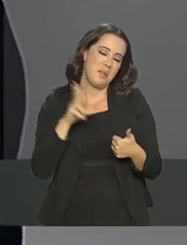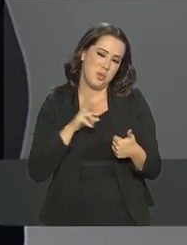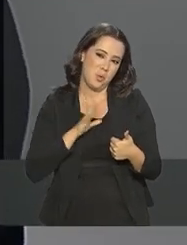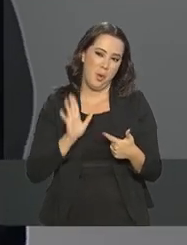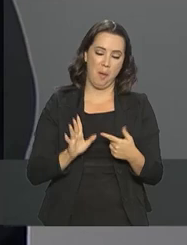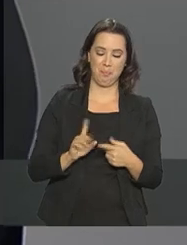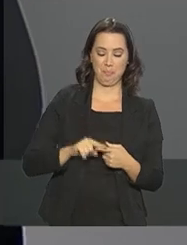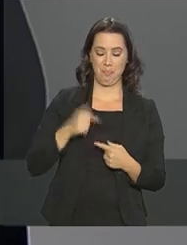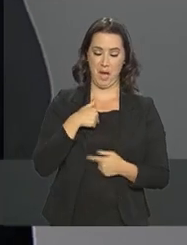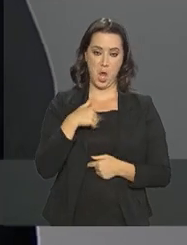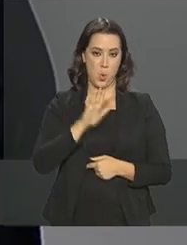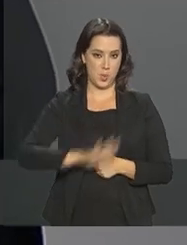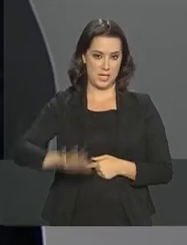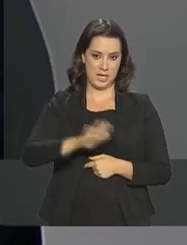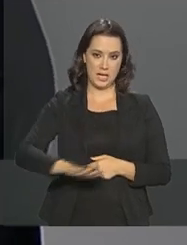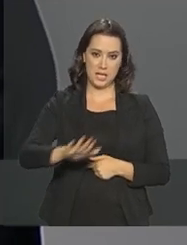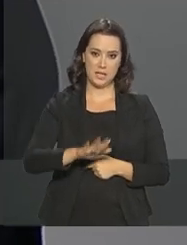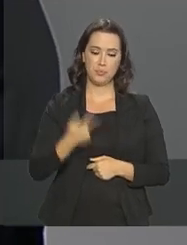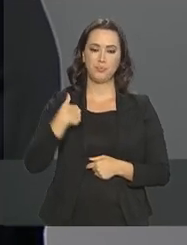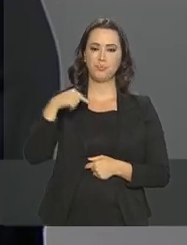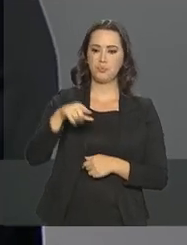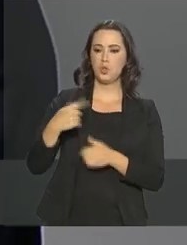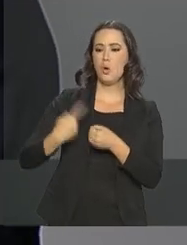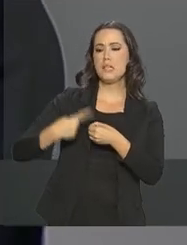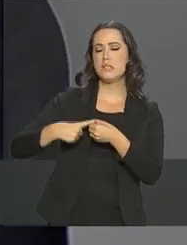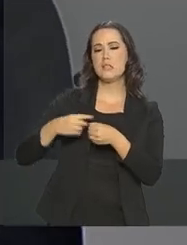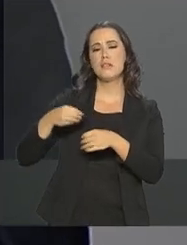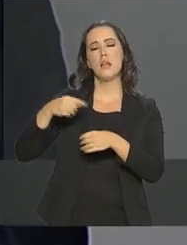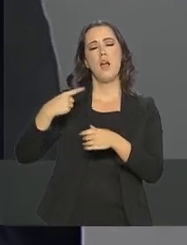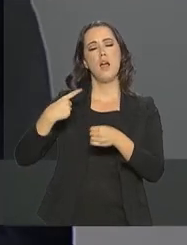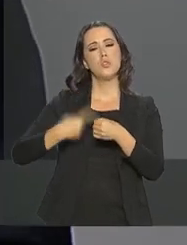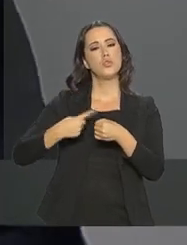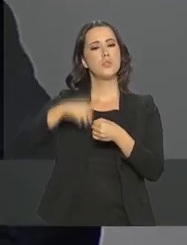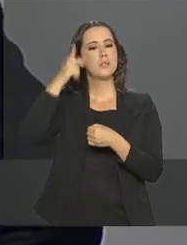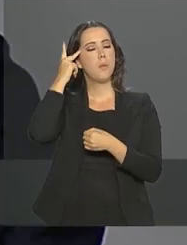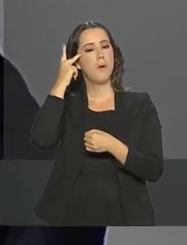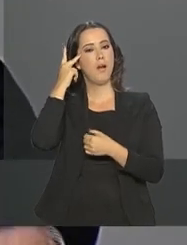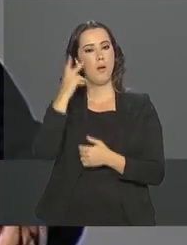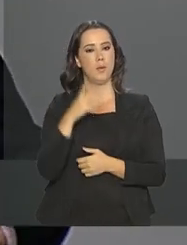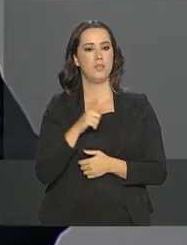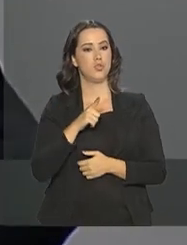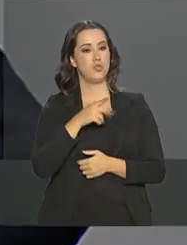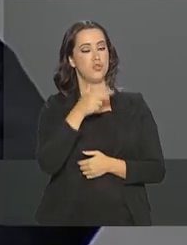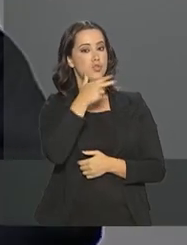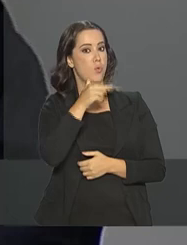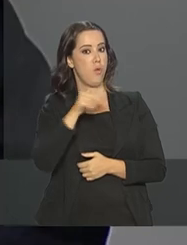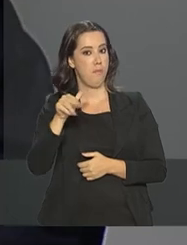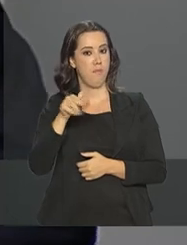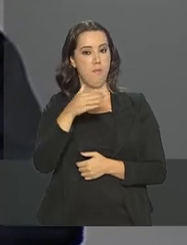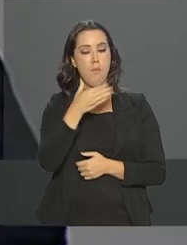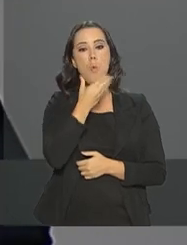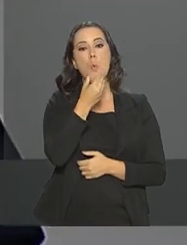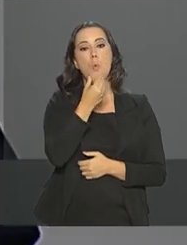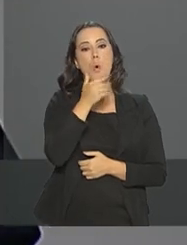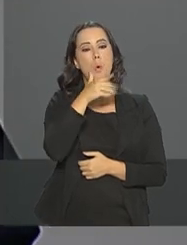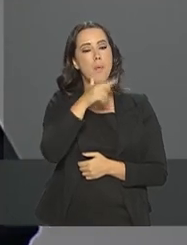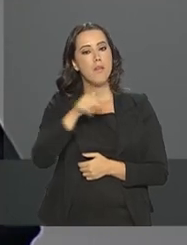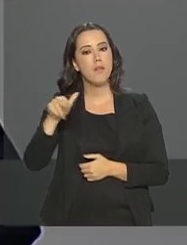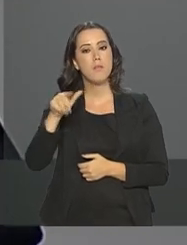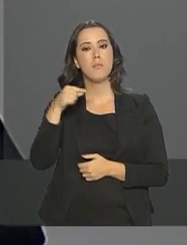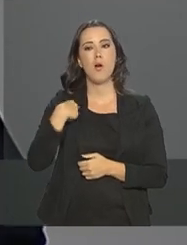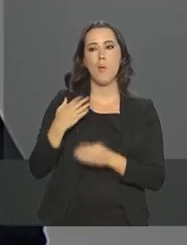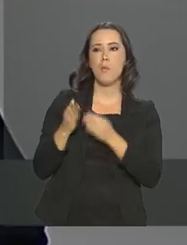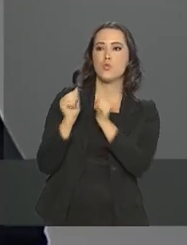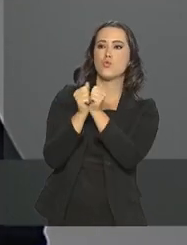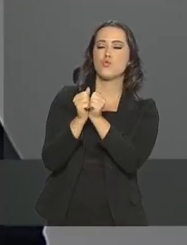menino não tinha te uma pequena cidade o meu irmão mais velho levou à missa e lá nos vitrais